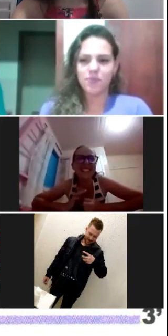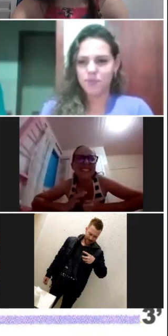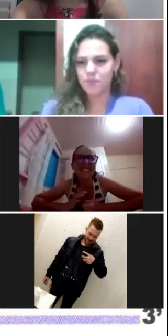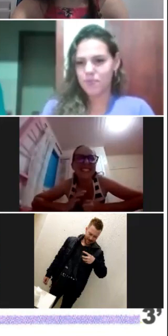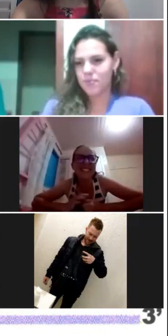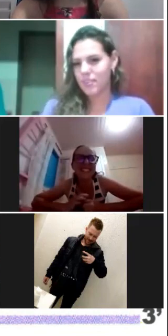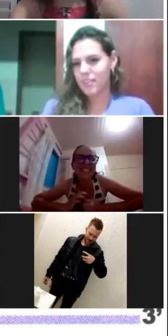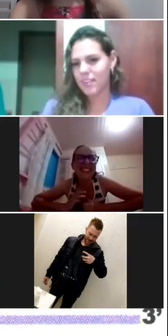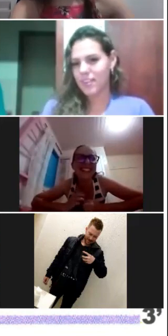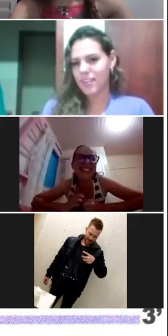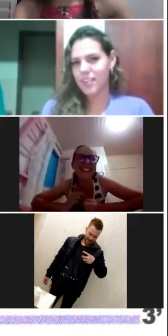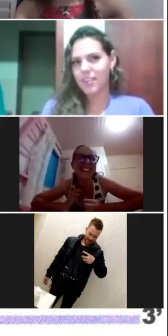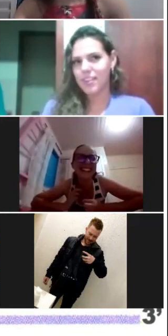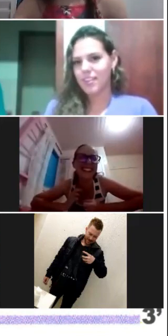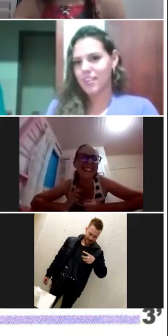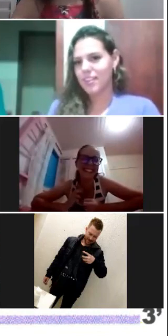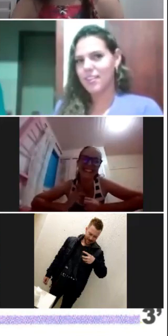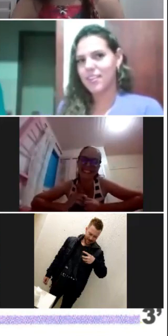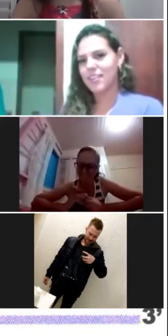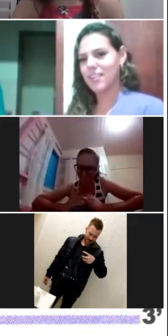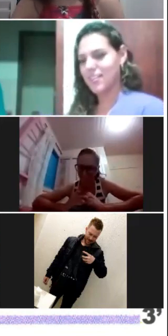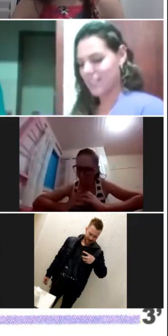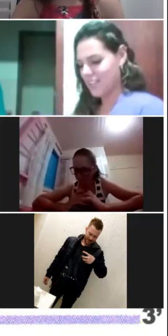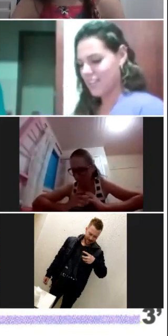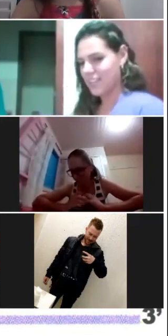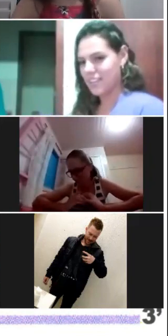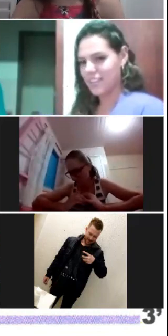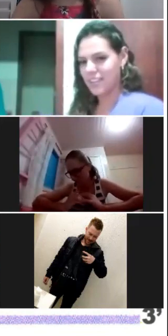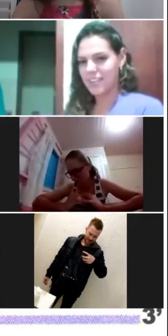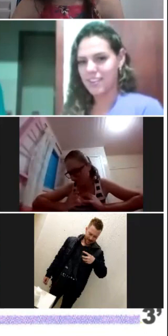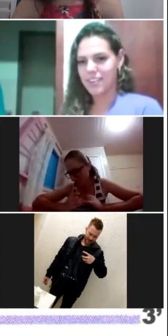Dando continuidade, então, na fita descontínua.